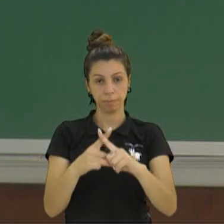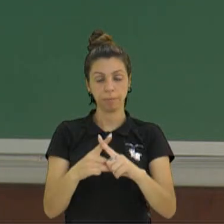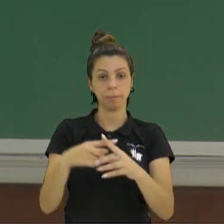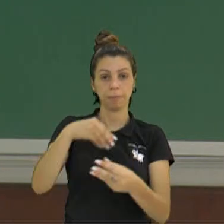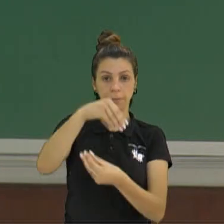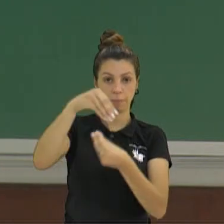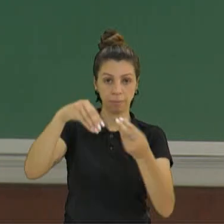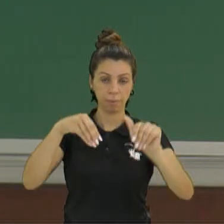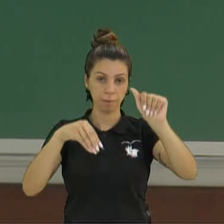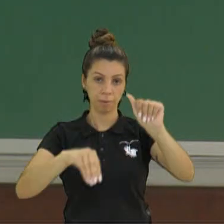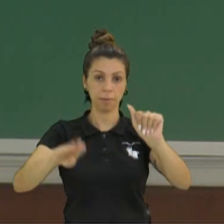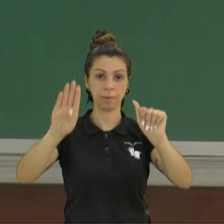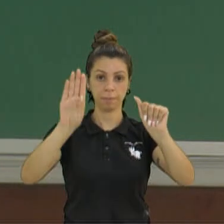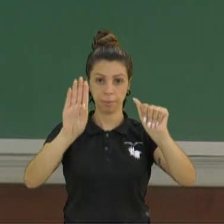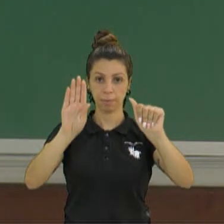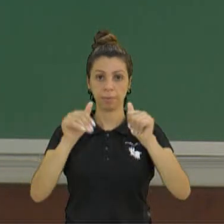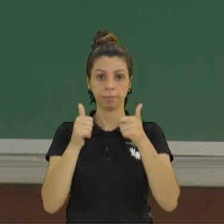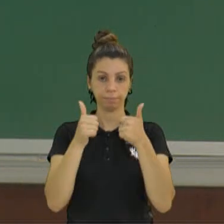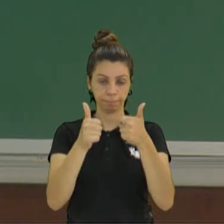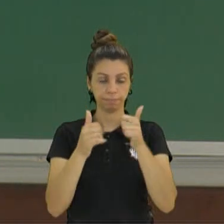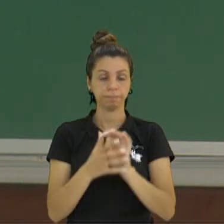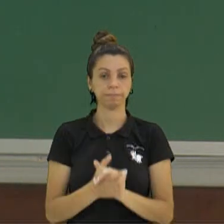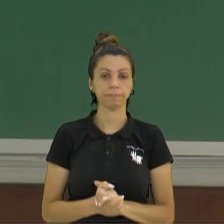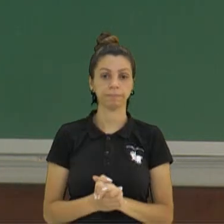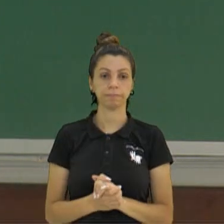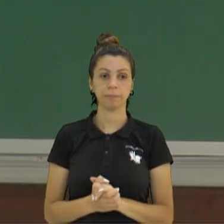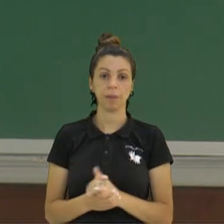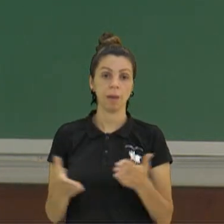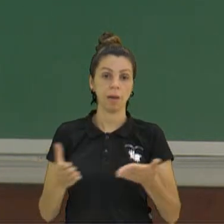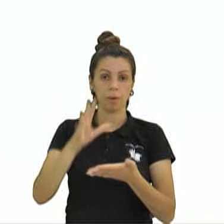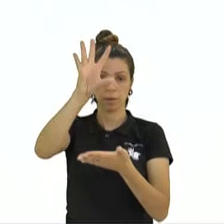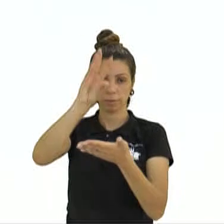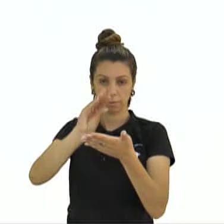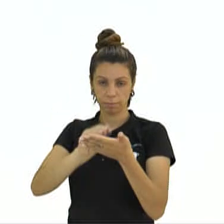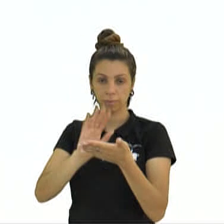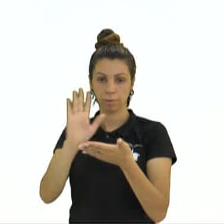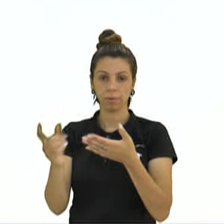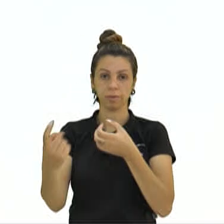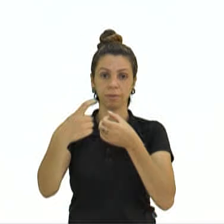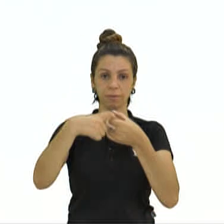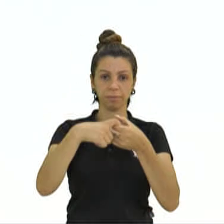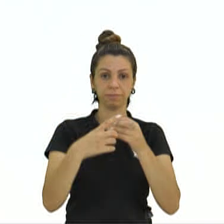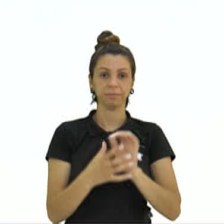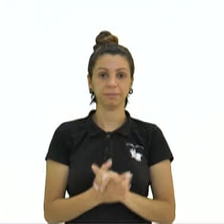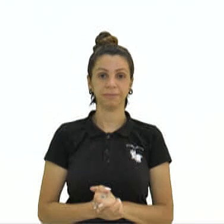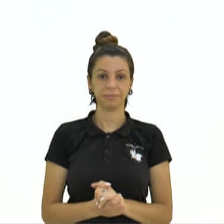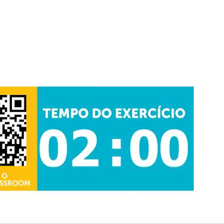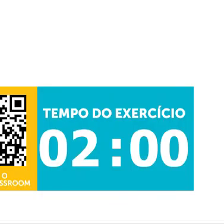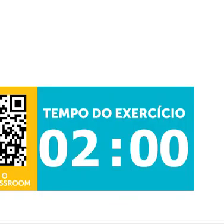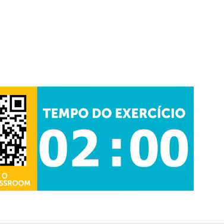grandezas A e B. Beleza? Então, agora você vai anotar isso aqui para mim e a gente já volta.